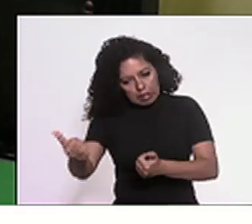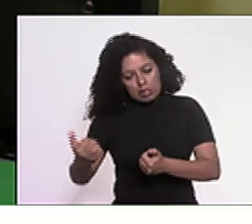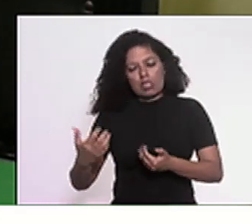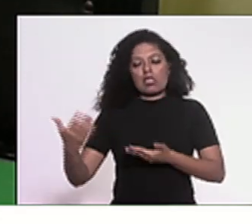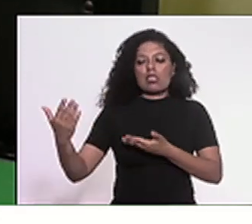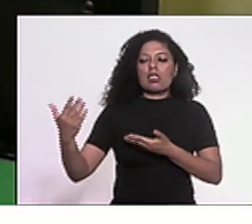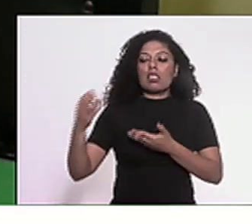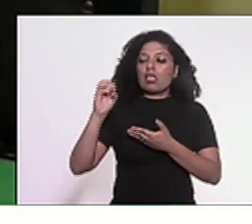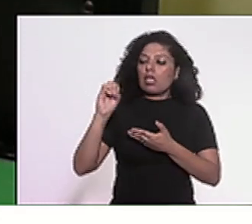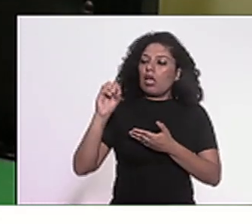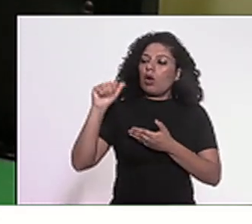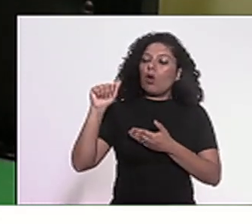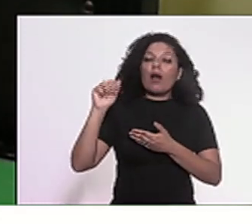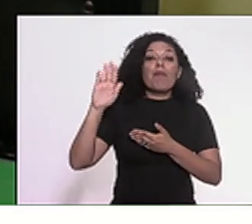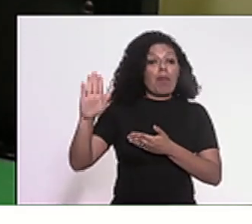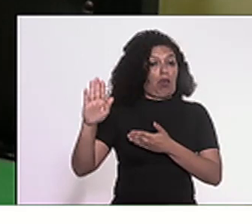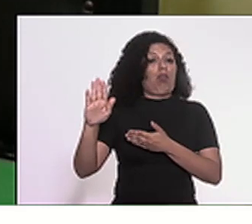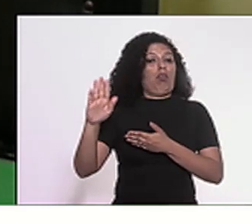da OAB.